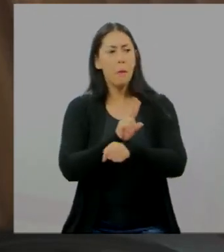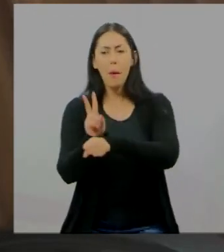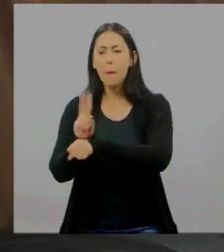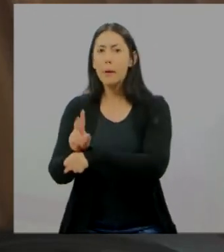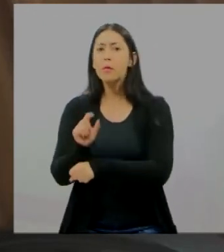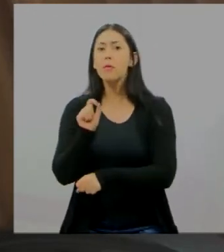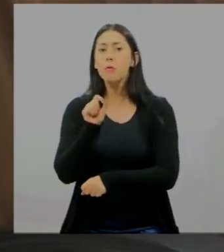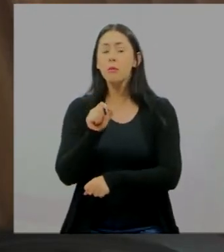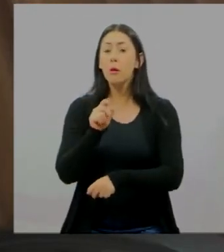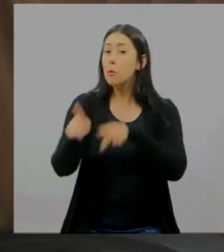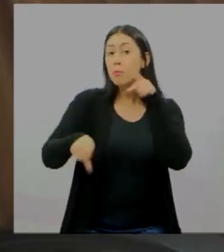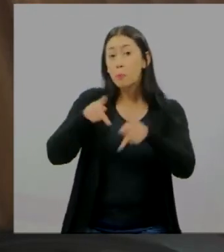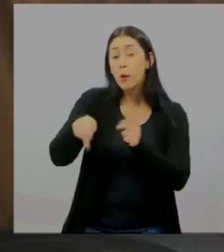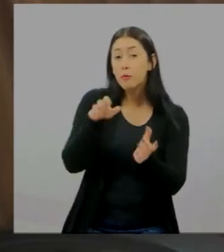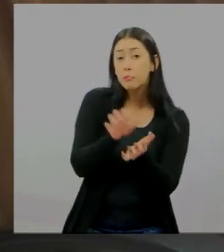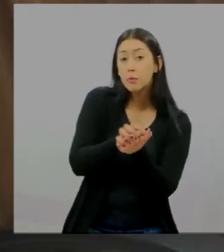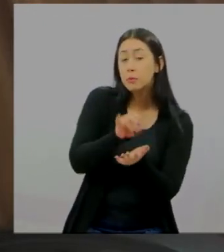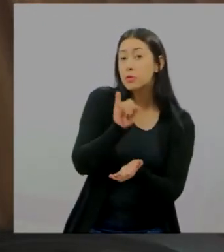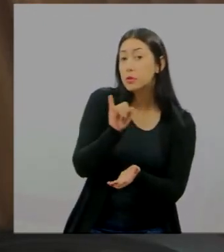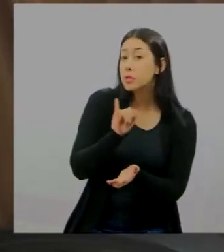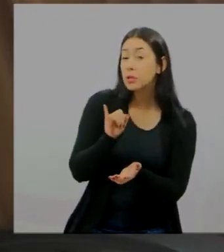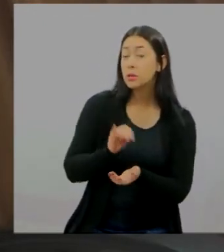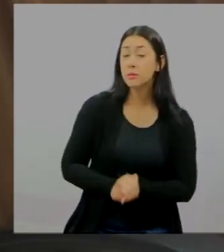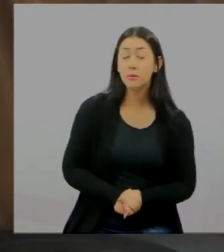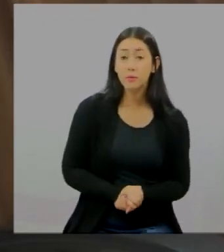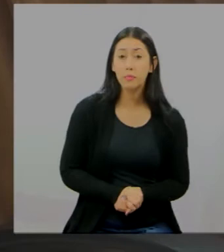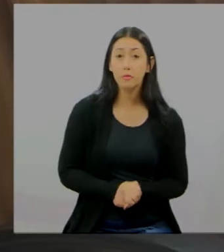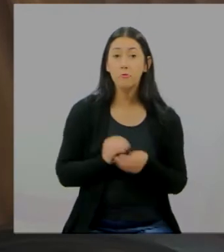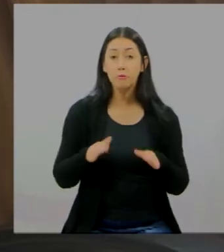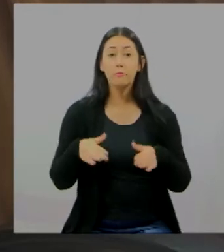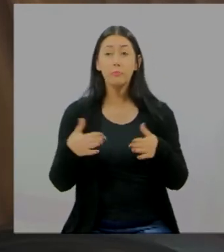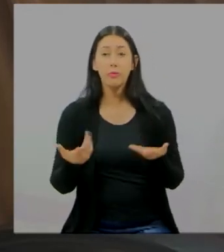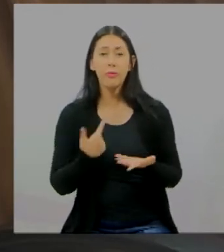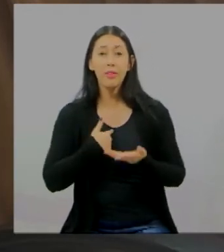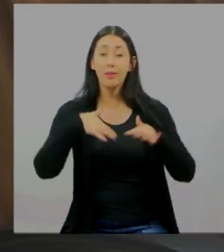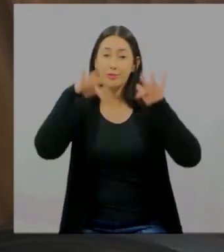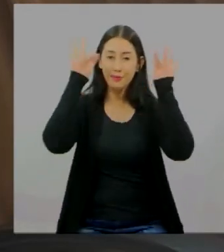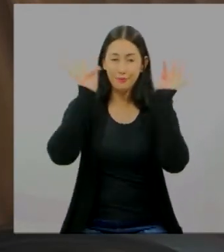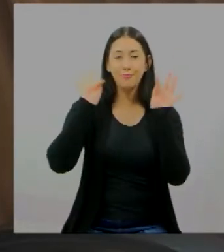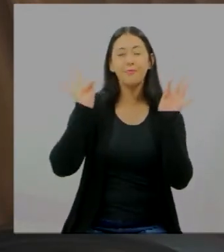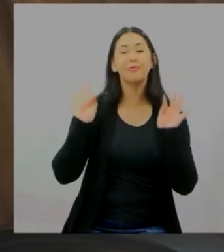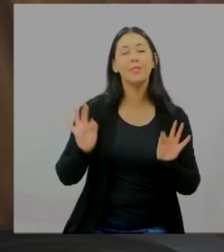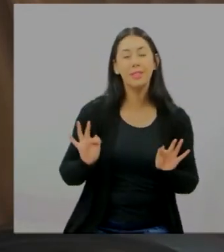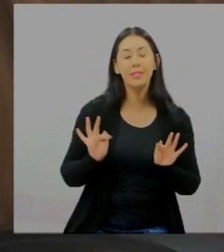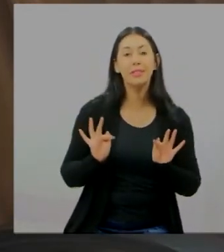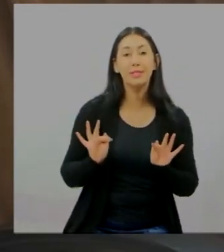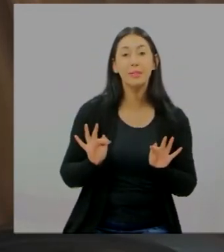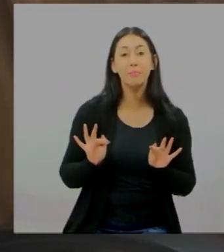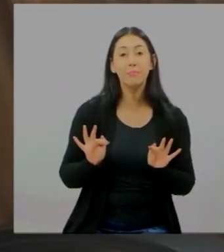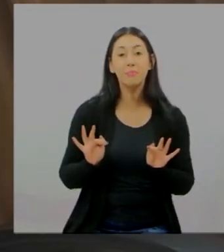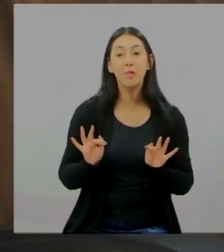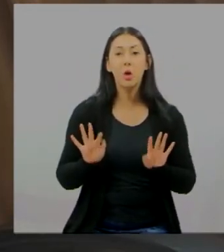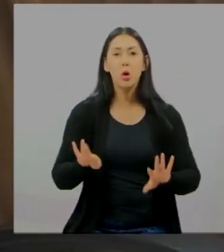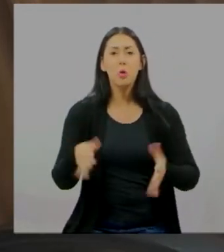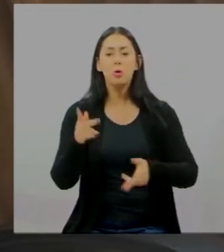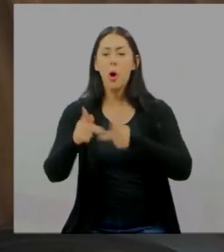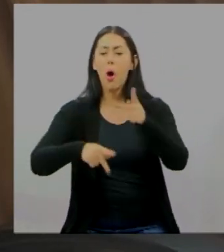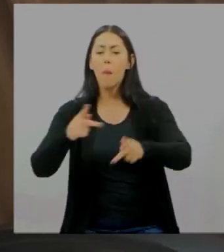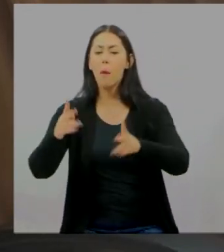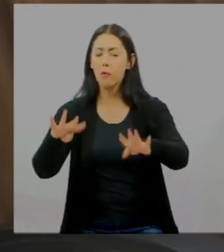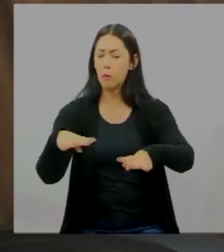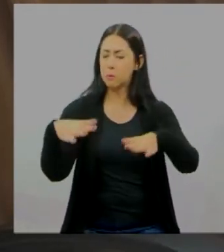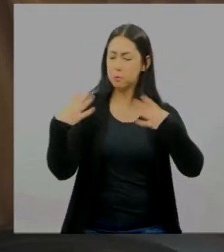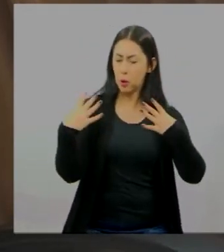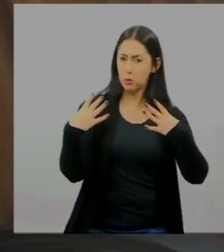eleitor jacariense e das comunidades. Então, eu fico muito feliz em ser avaliada pelo